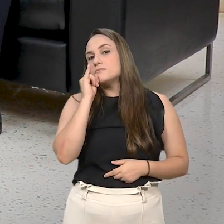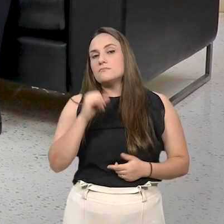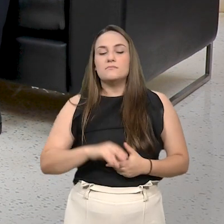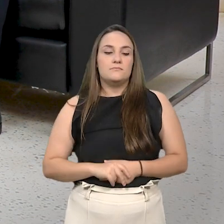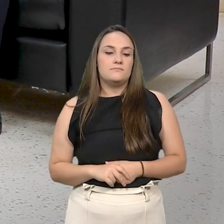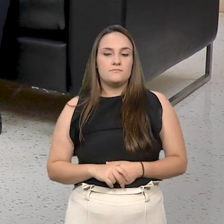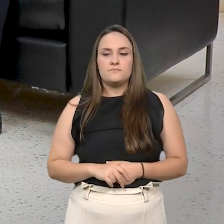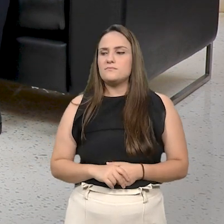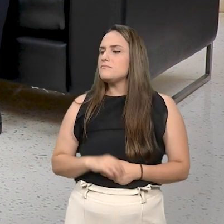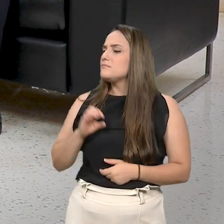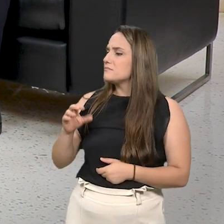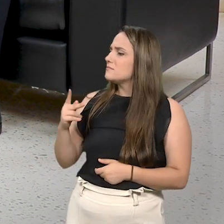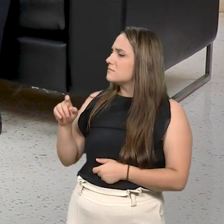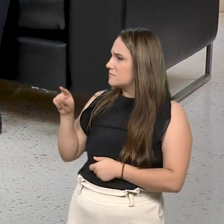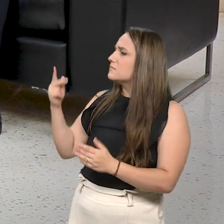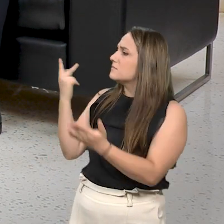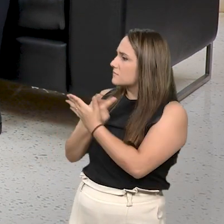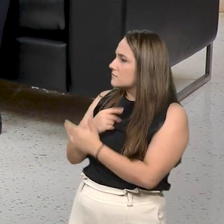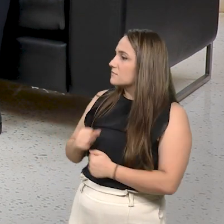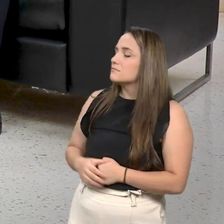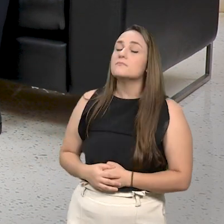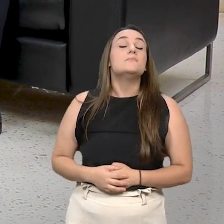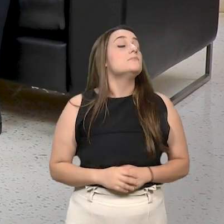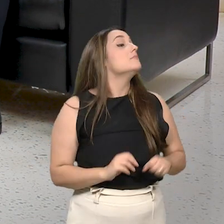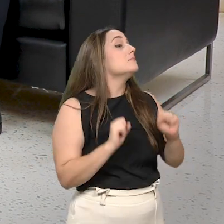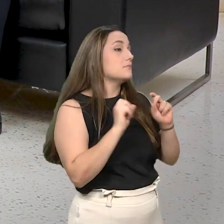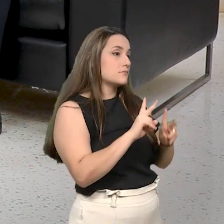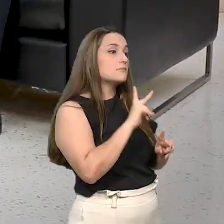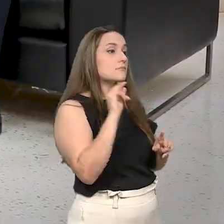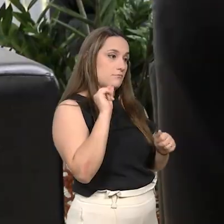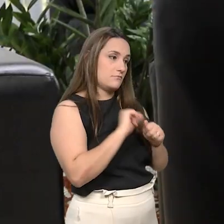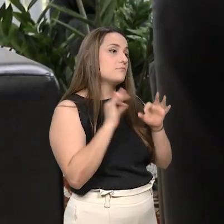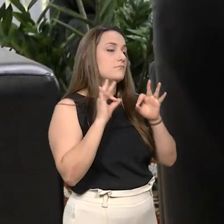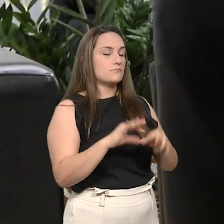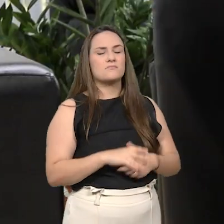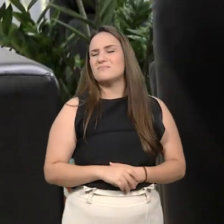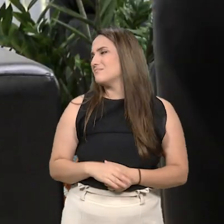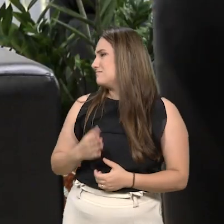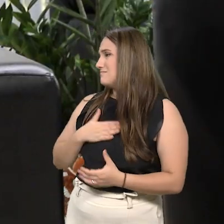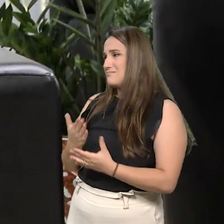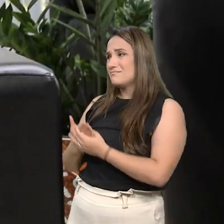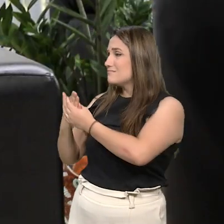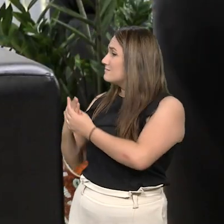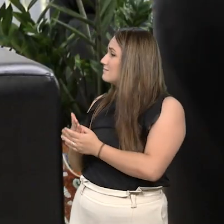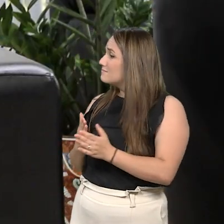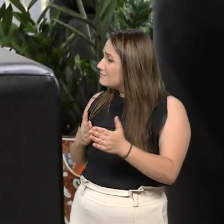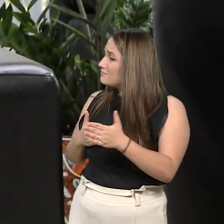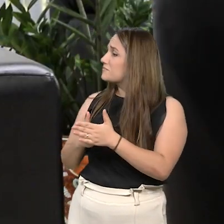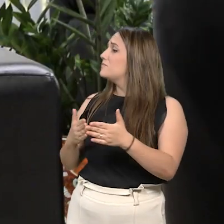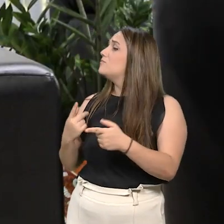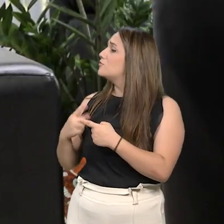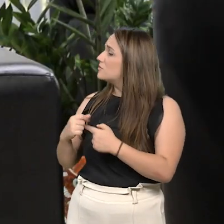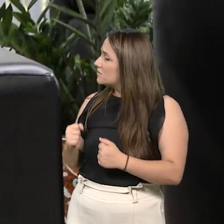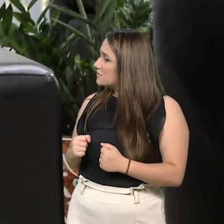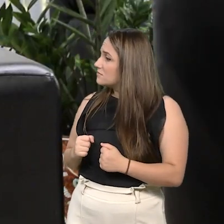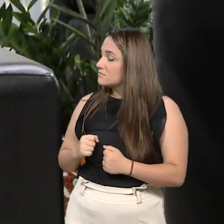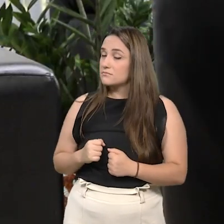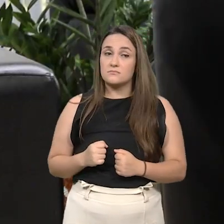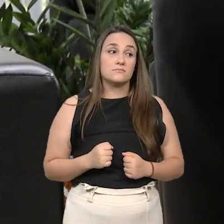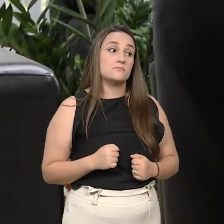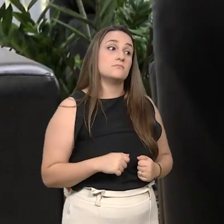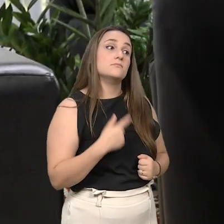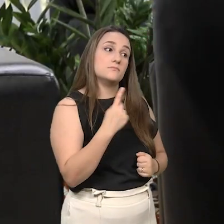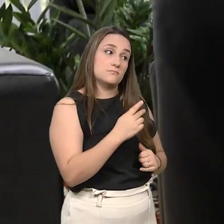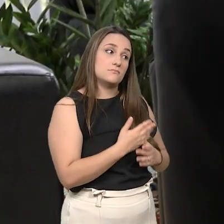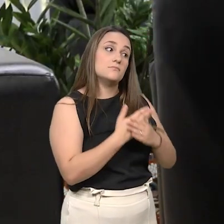praticou um erro, então a CPE tem que responder, erramos, vamos fazer de novo. Ou, meu processo não está andando, o que está acontecendo com ele? O CPE Atende vai responder assim,